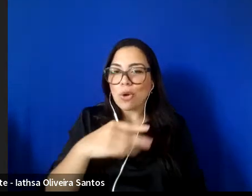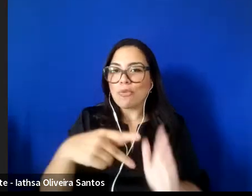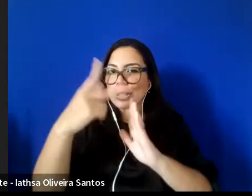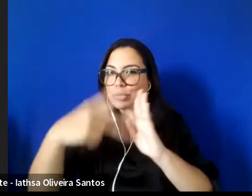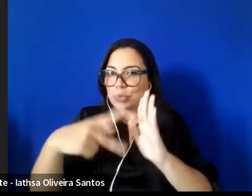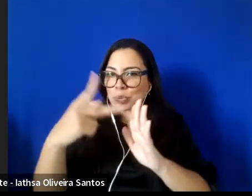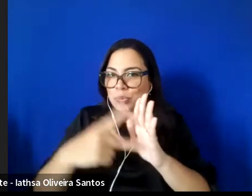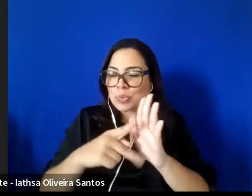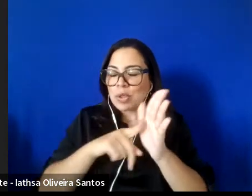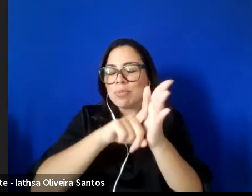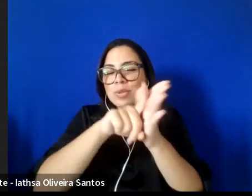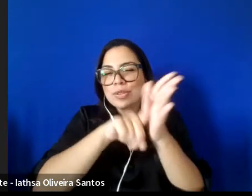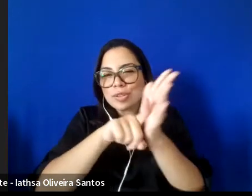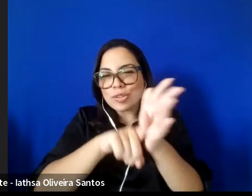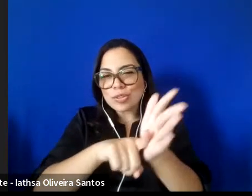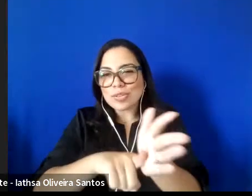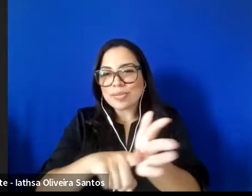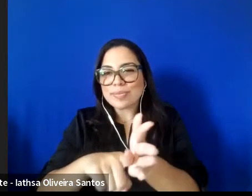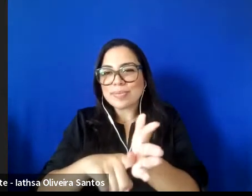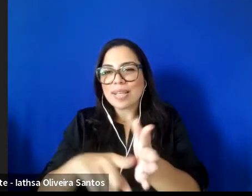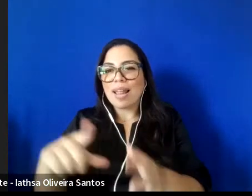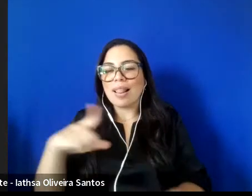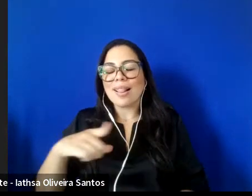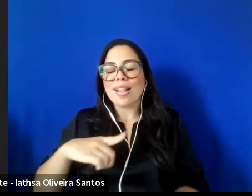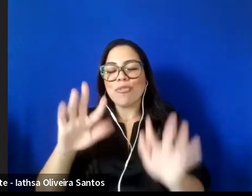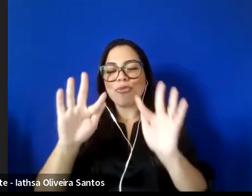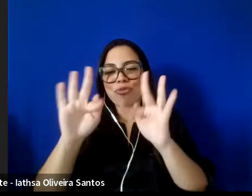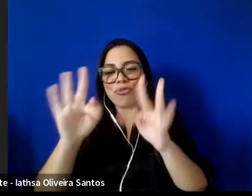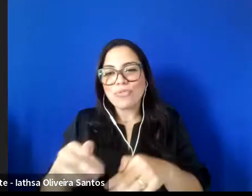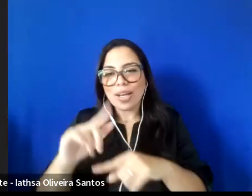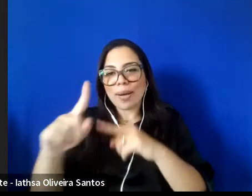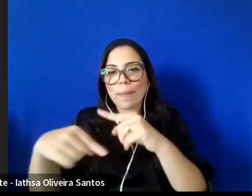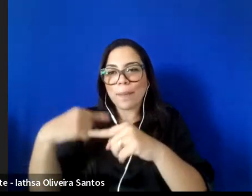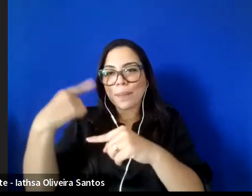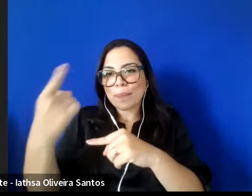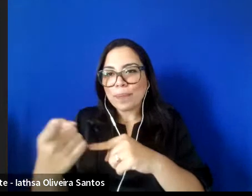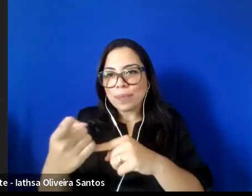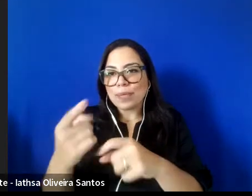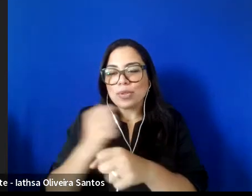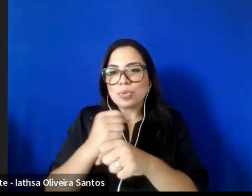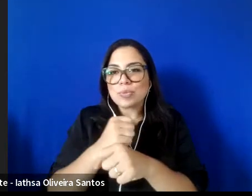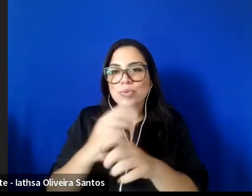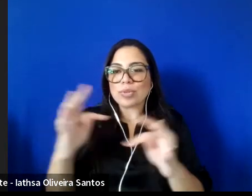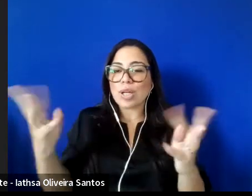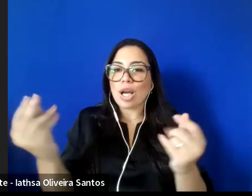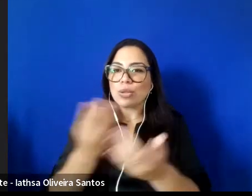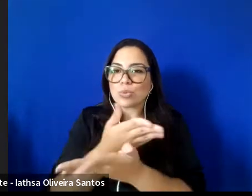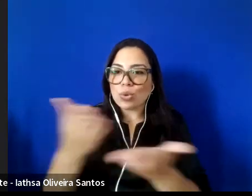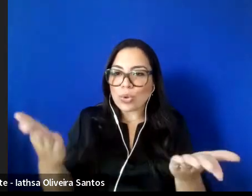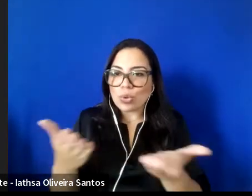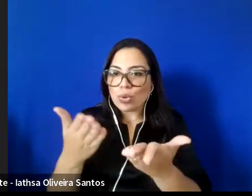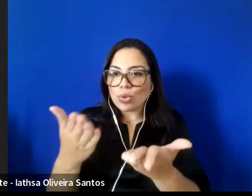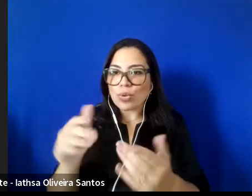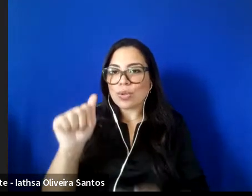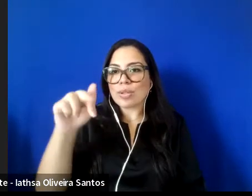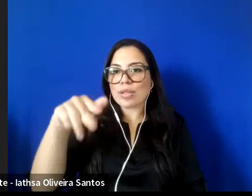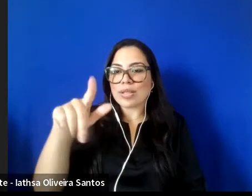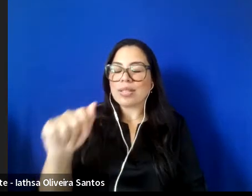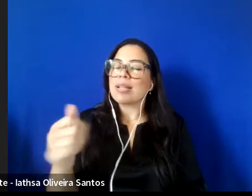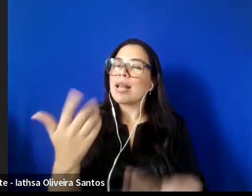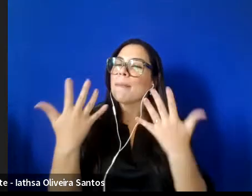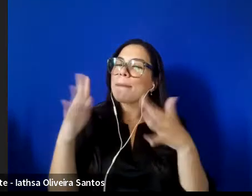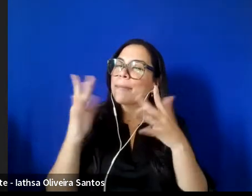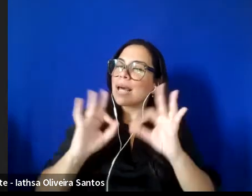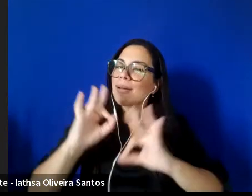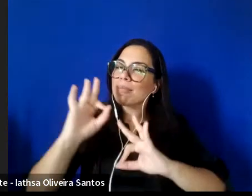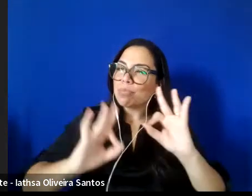de pesquisa a serem, então, finalizadas para o ano que vem. A todos aqueles que ficaram conosco, Ana Cristina, parabéns pela